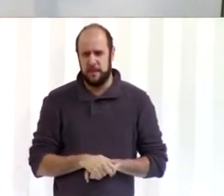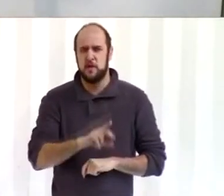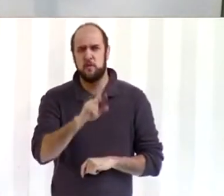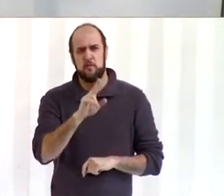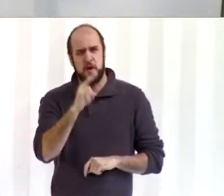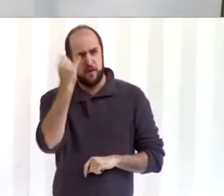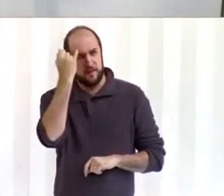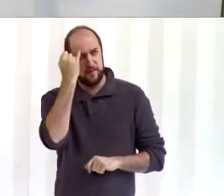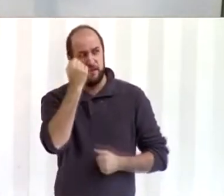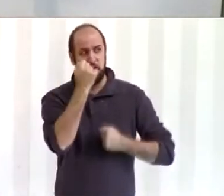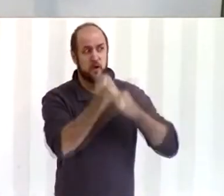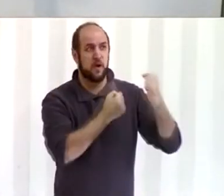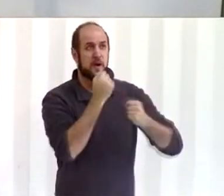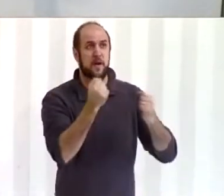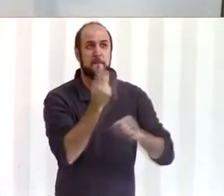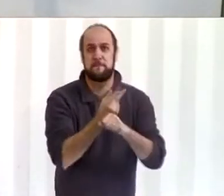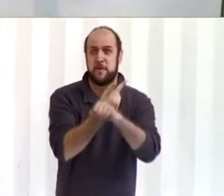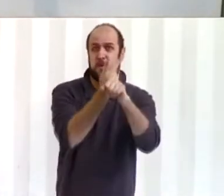Ai, meu Deus!